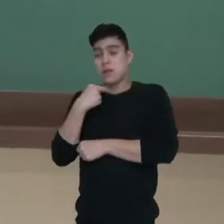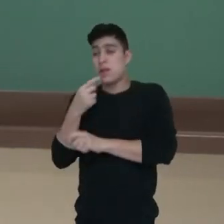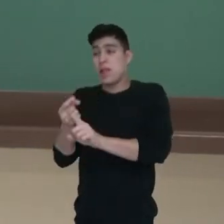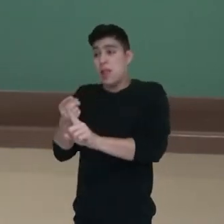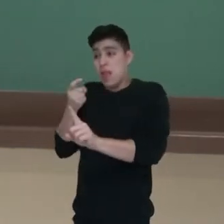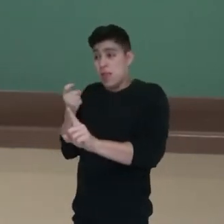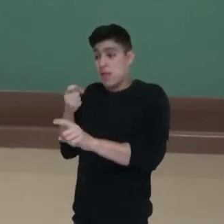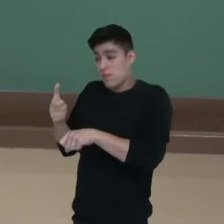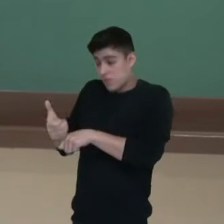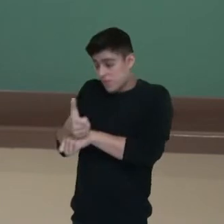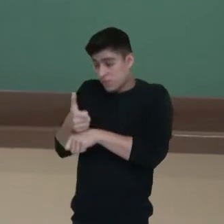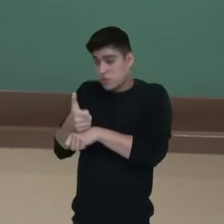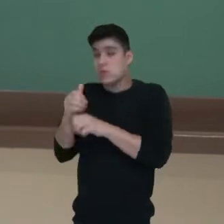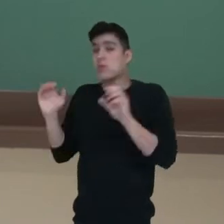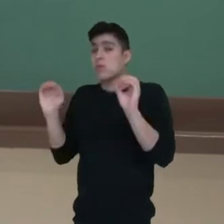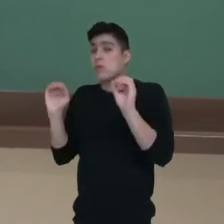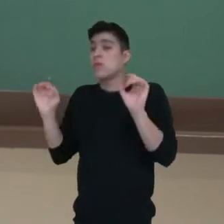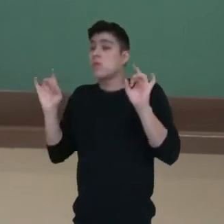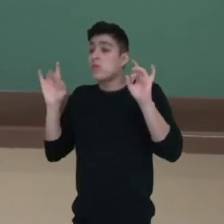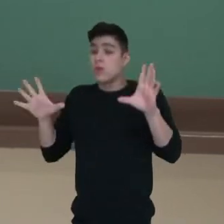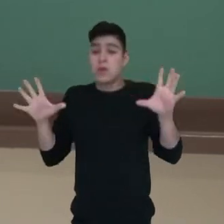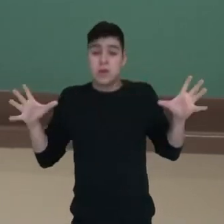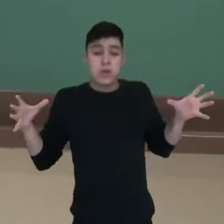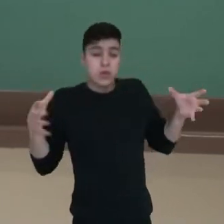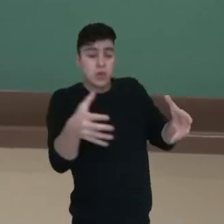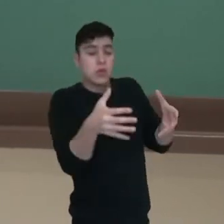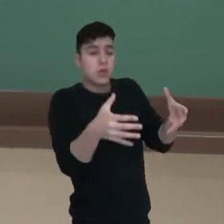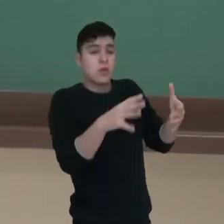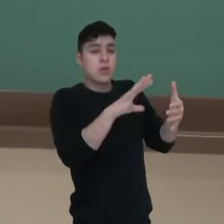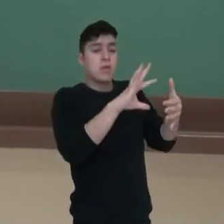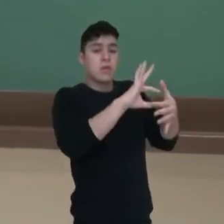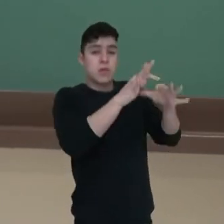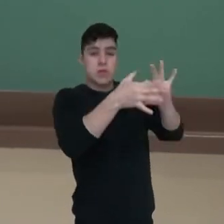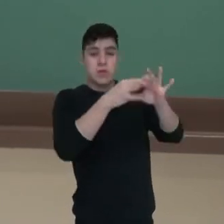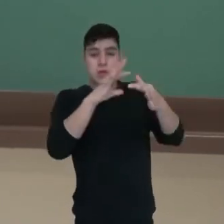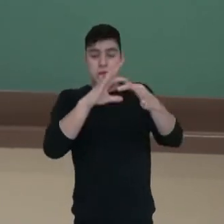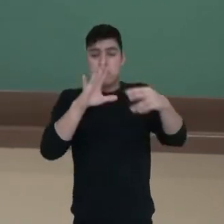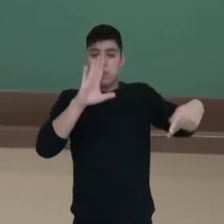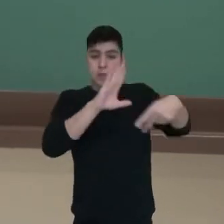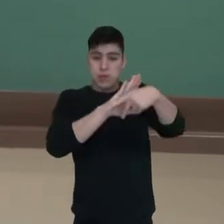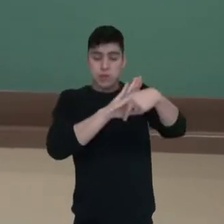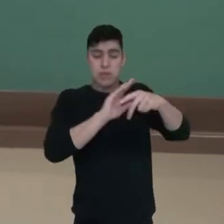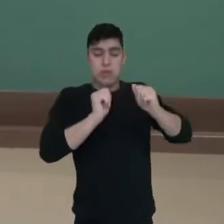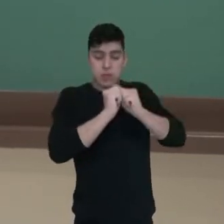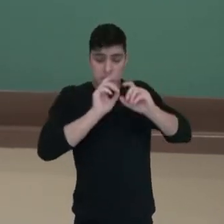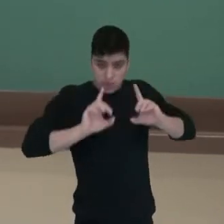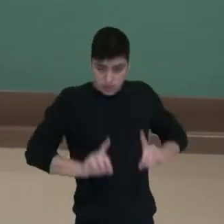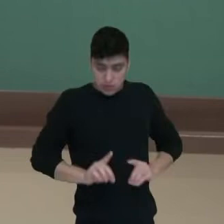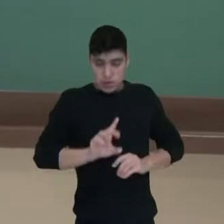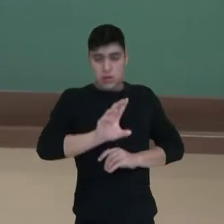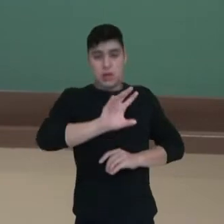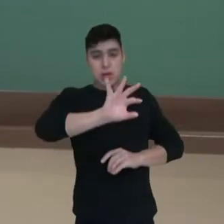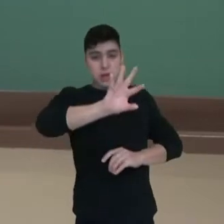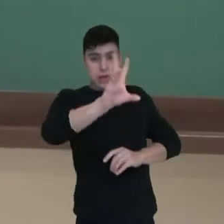profissional, a não ser o paralímpico, por exemplo, aqui. Então, eu não posso ser goleiro